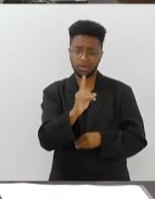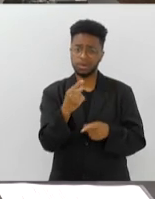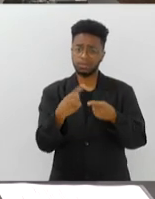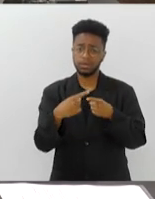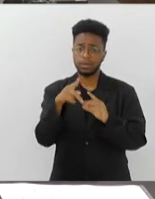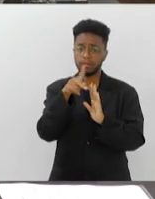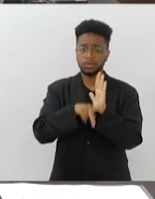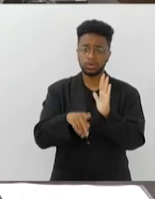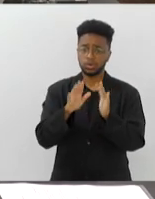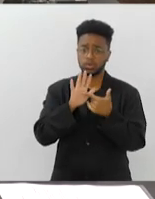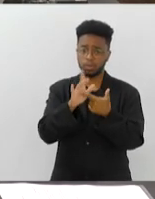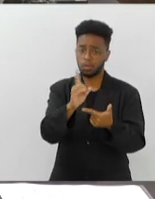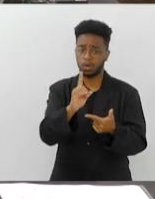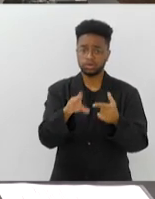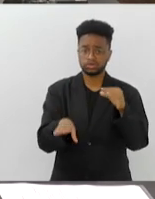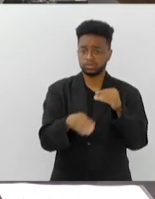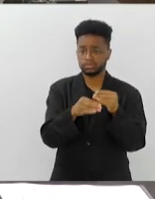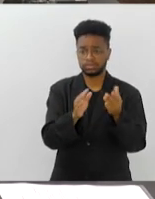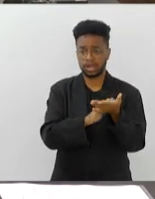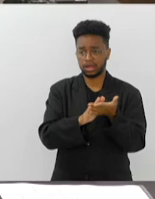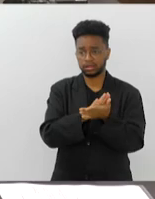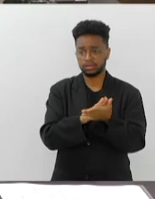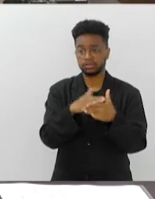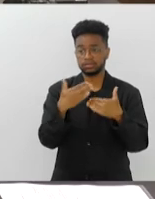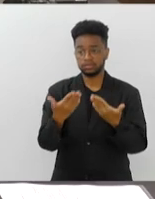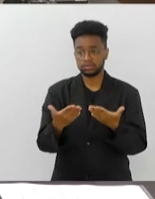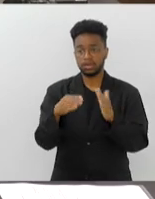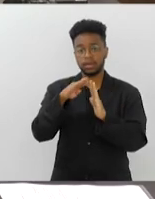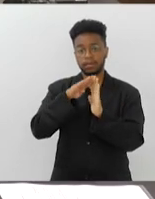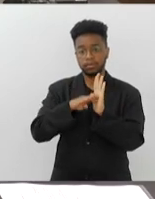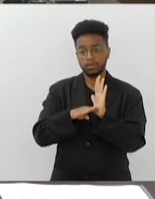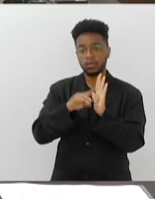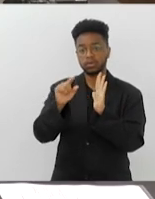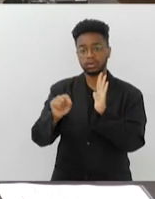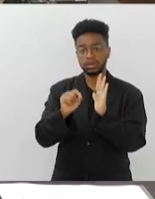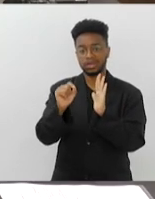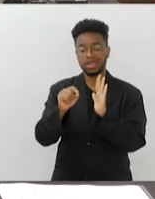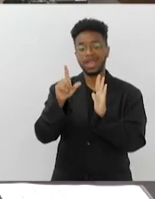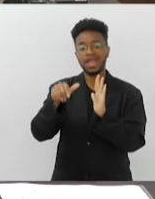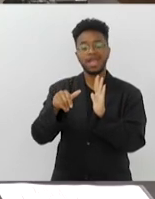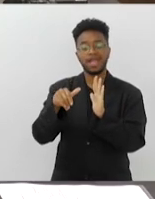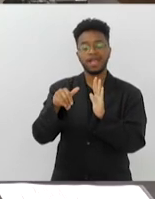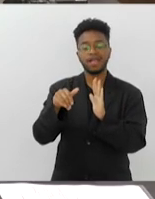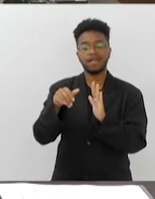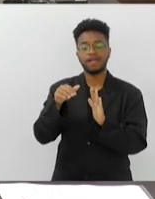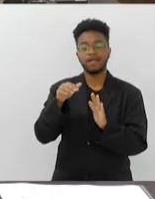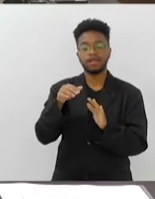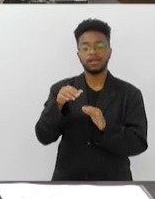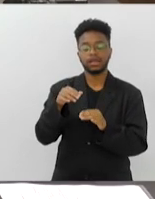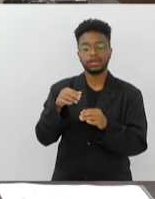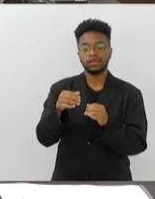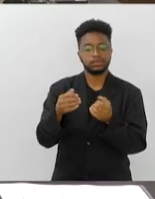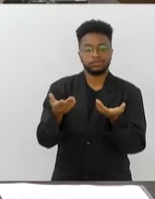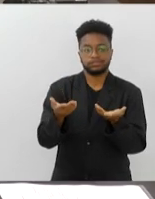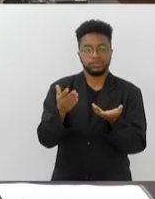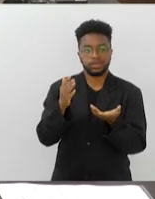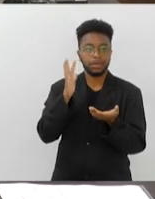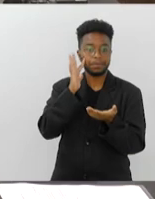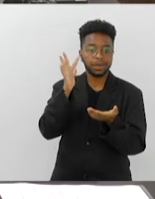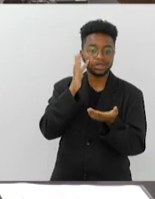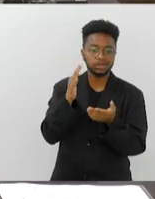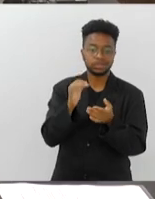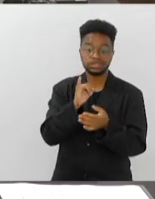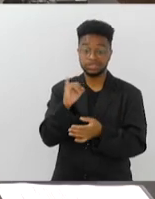dizendo que complementa nada. E volto a dizer, programa é obra de ficção. O governo implementa se quiser.